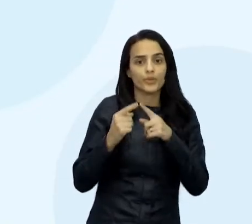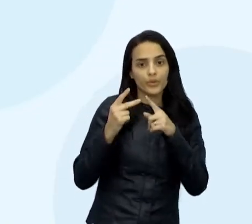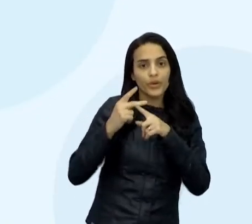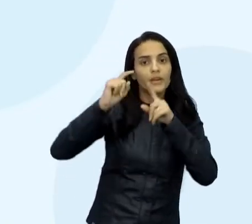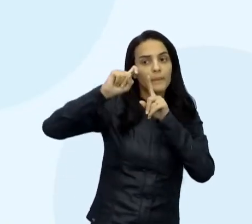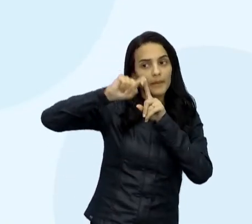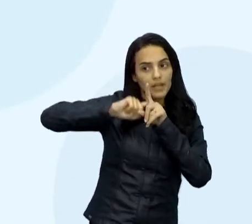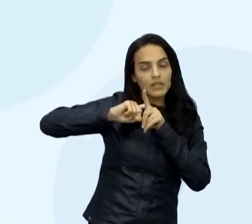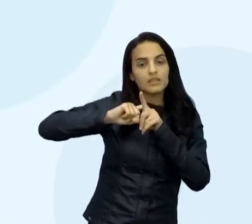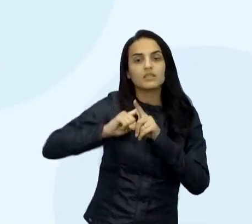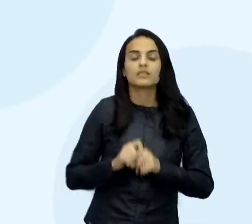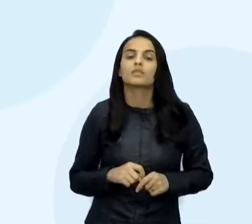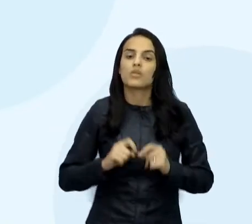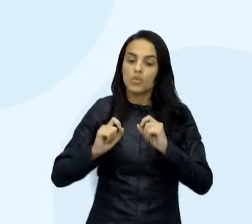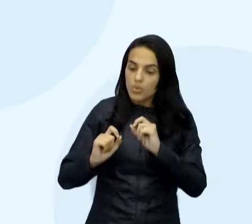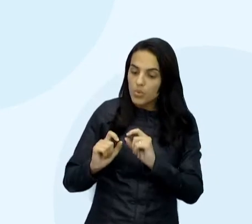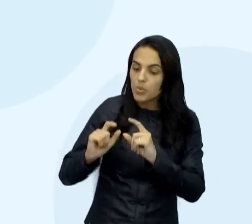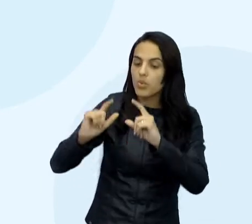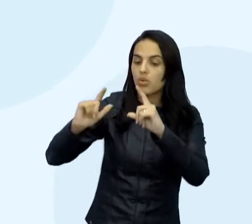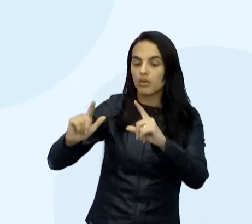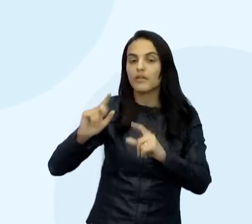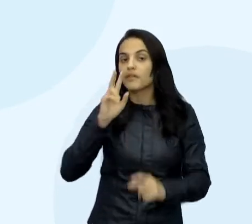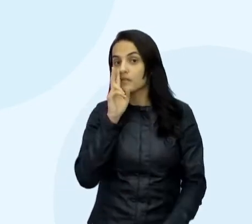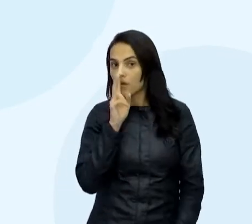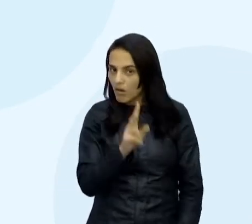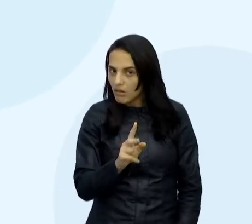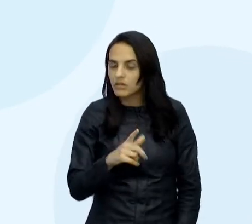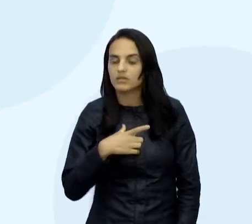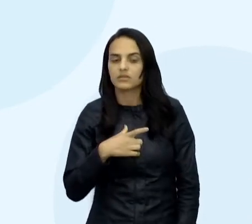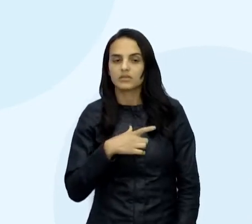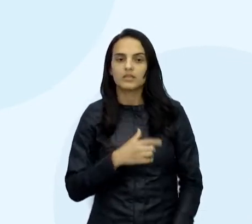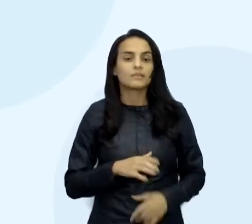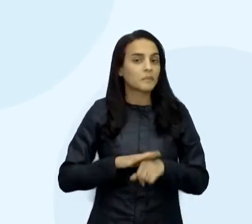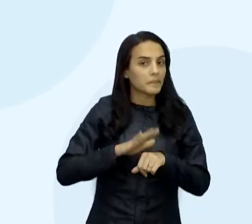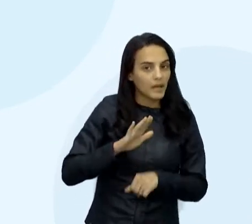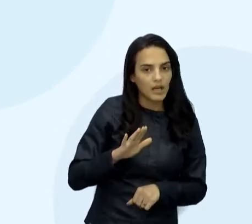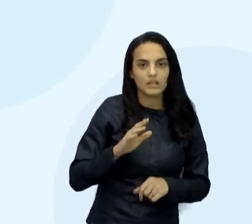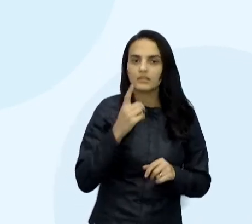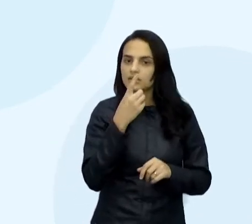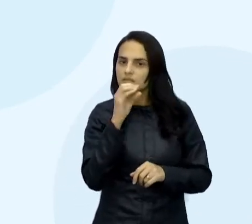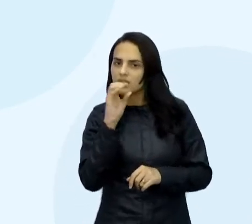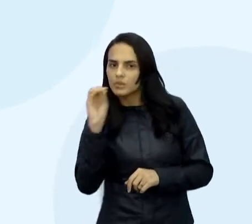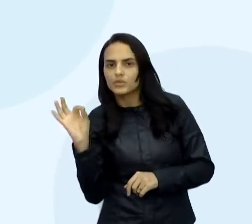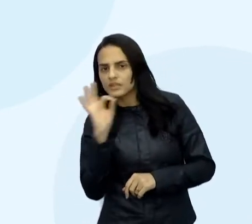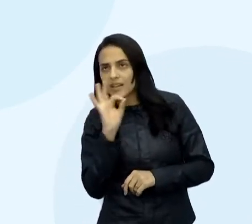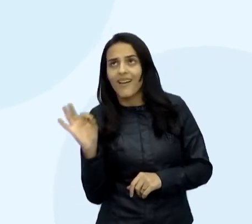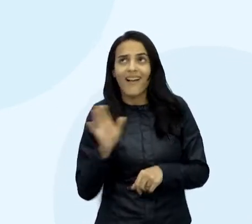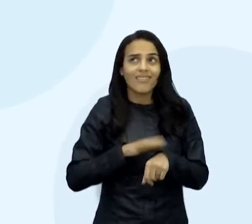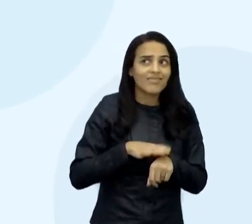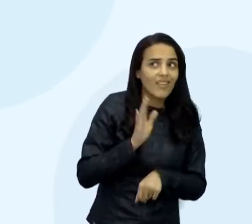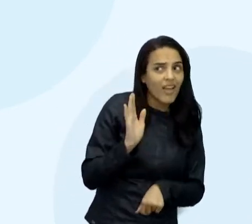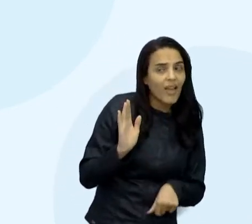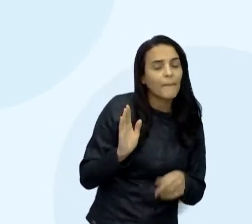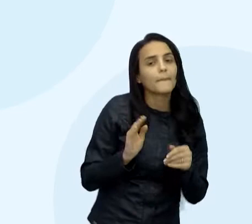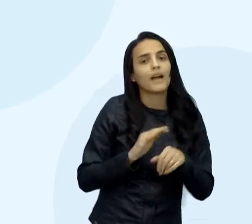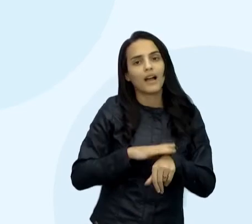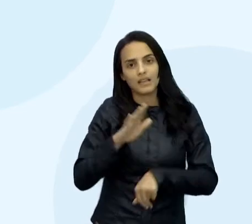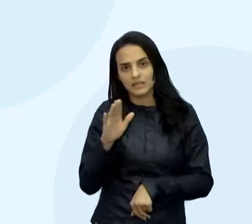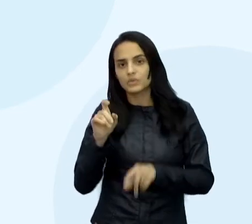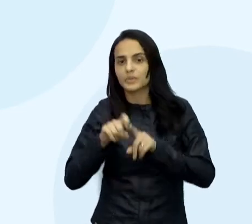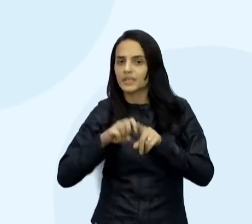meses aí em que o aumento aumentou mais de 100%, até um pouco mais lá no mês de